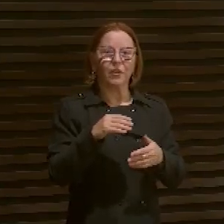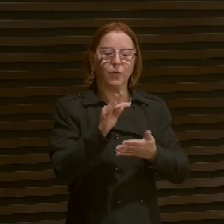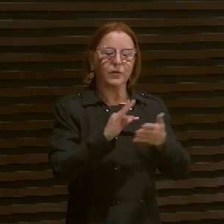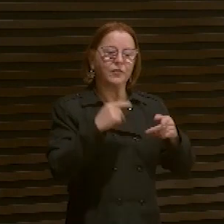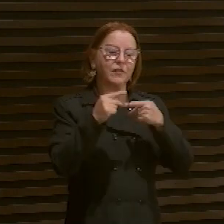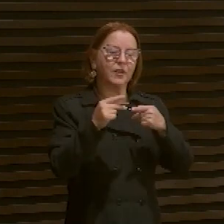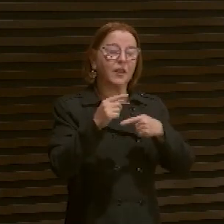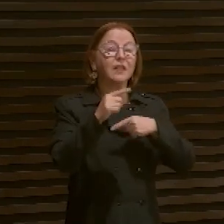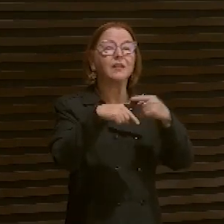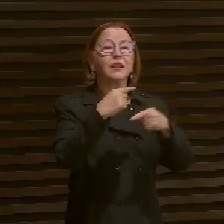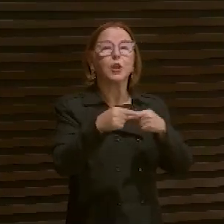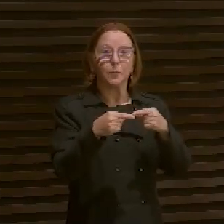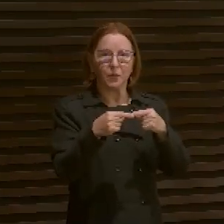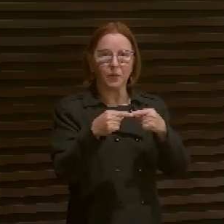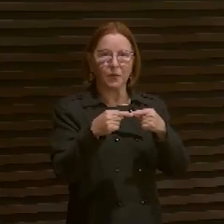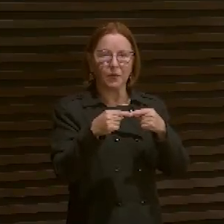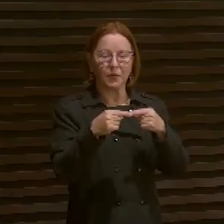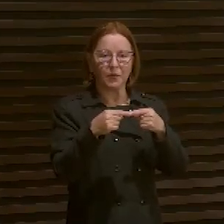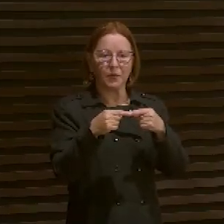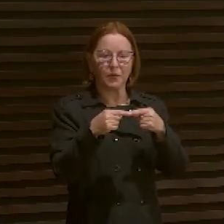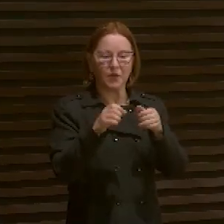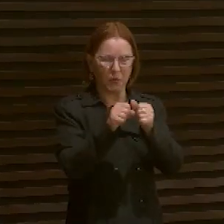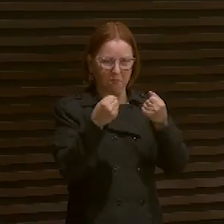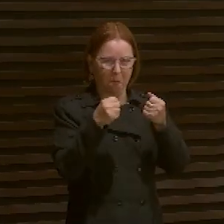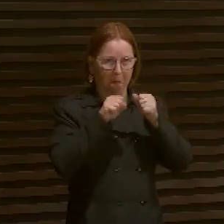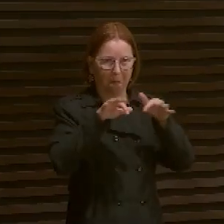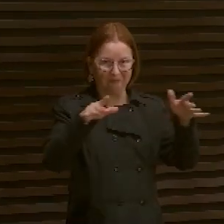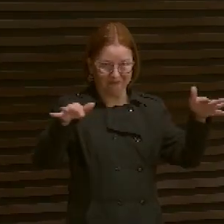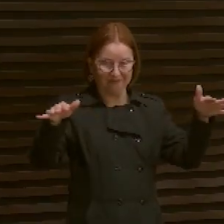Ou seja, logo a seguir à multiplicação dos pães,